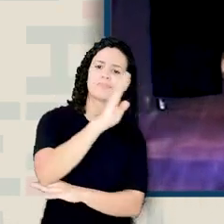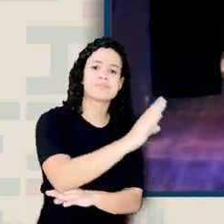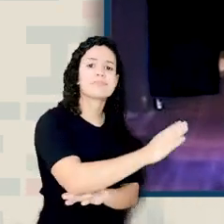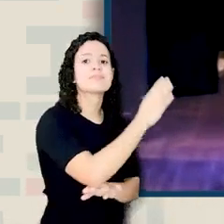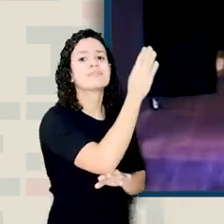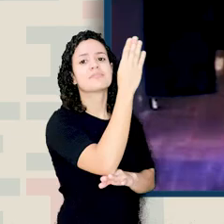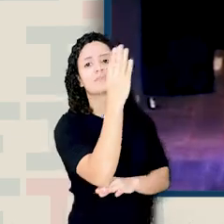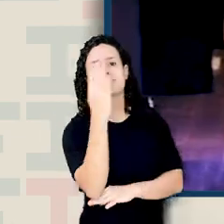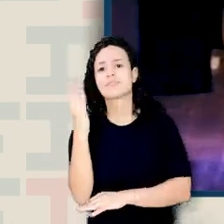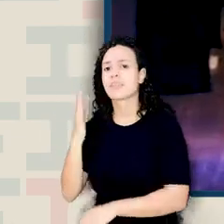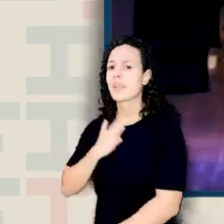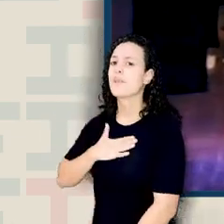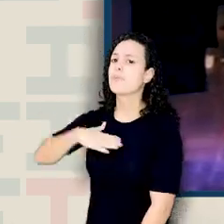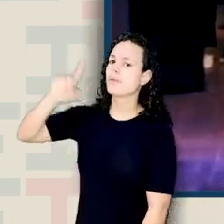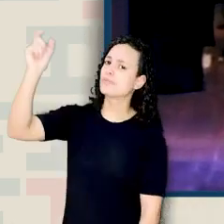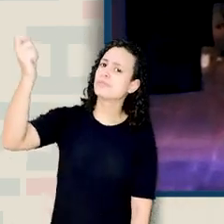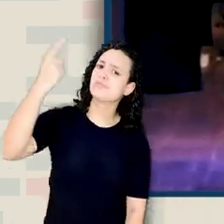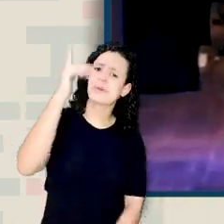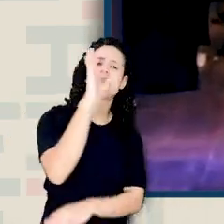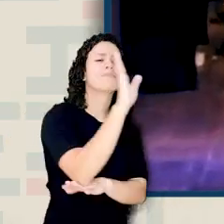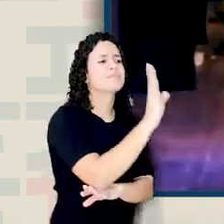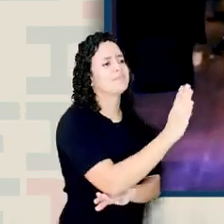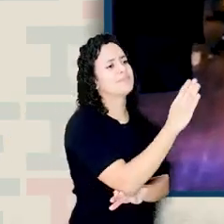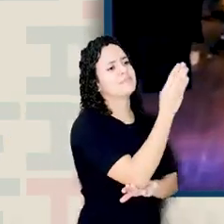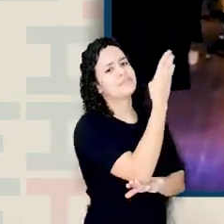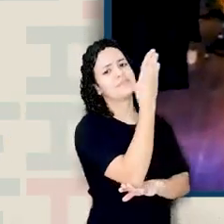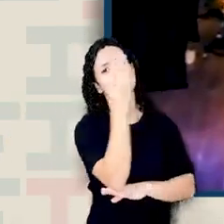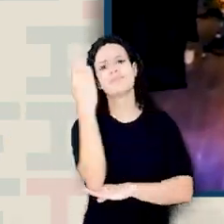Maracatu, meu salá, maracatu.